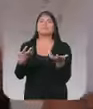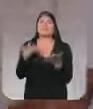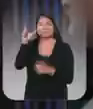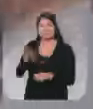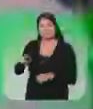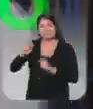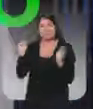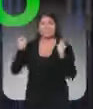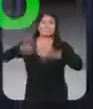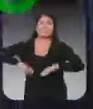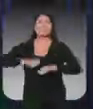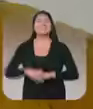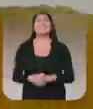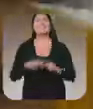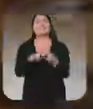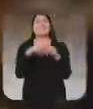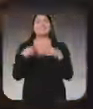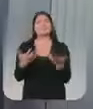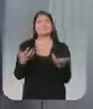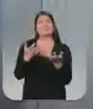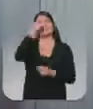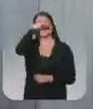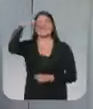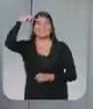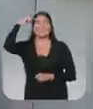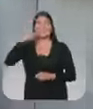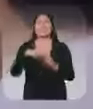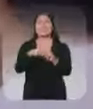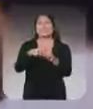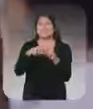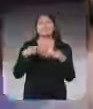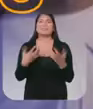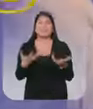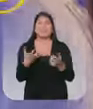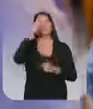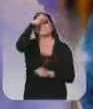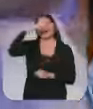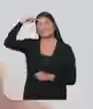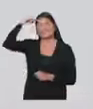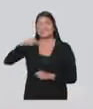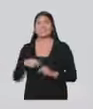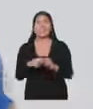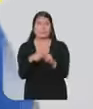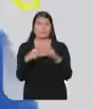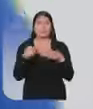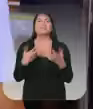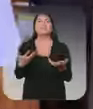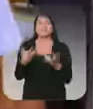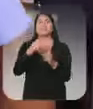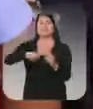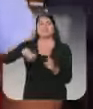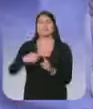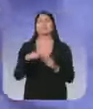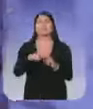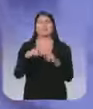mas é por isso que eu quero quem é capaz. É por isso que eu quero o Wilson. É por isso que eu quero o Wilson. É